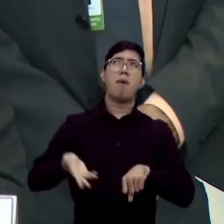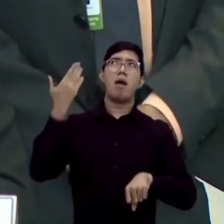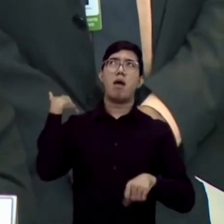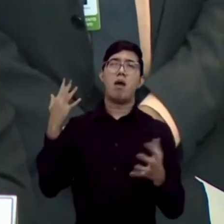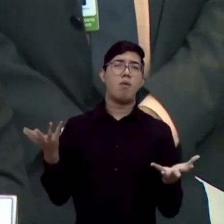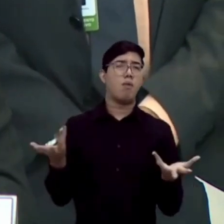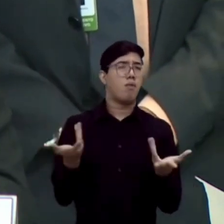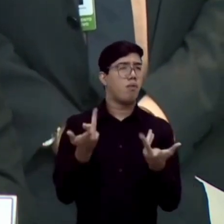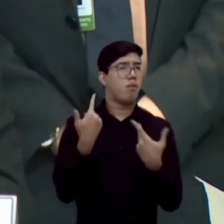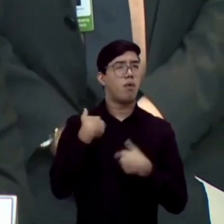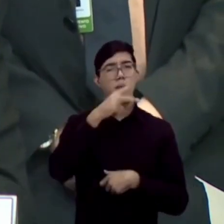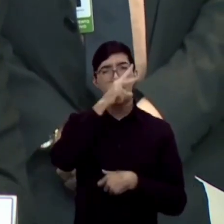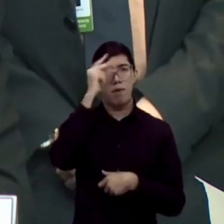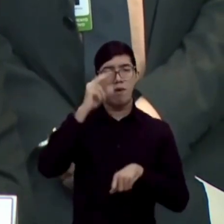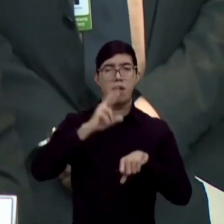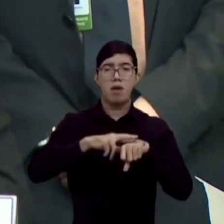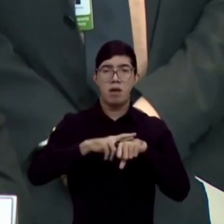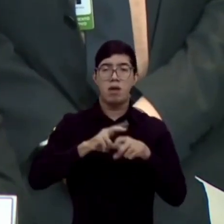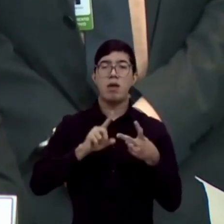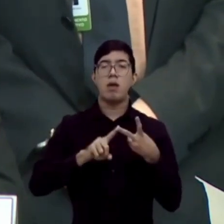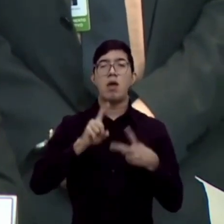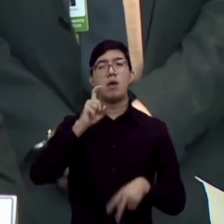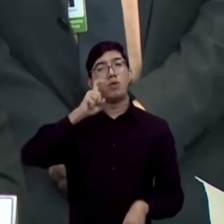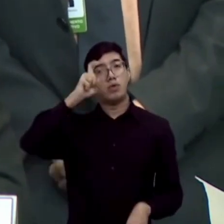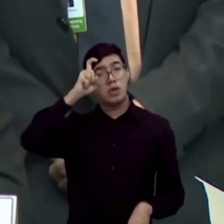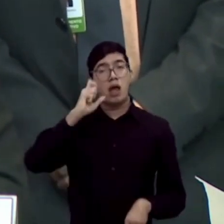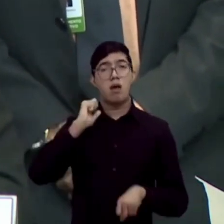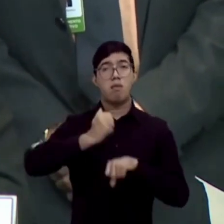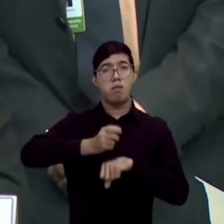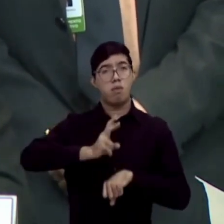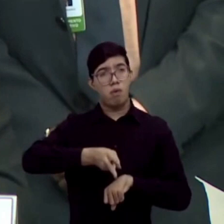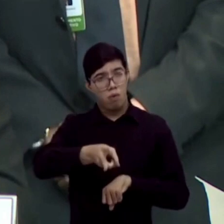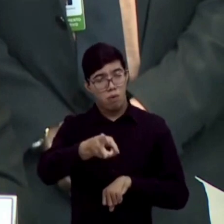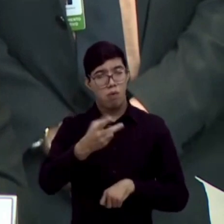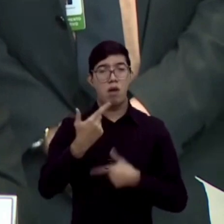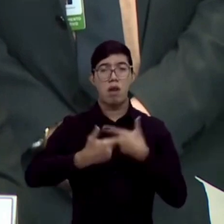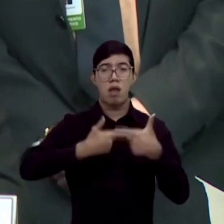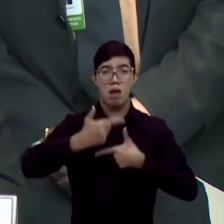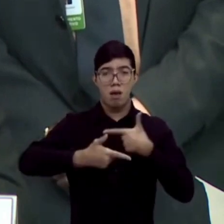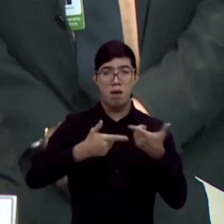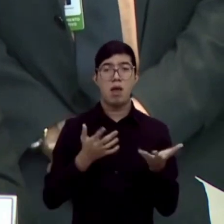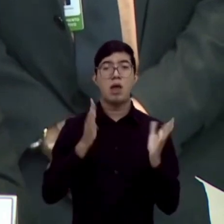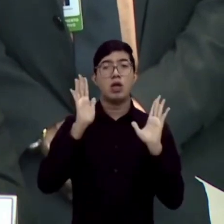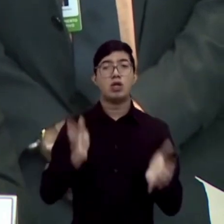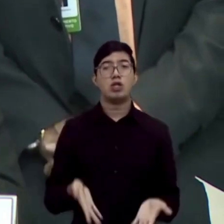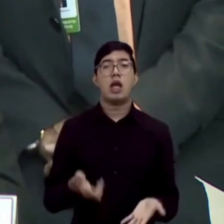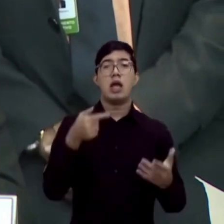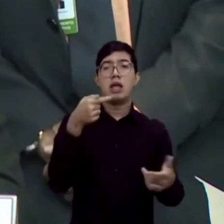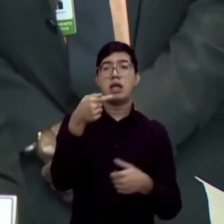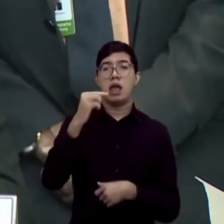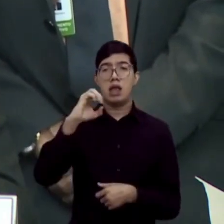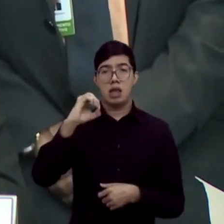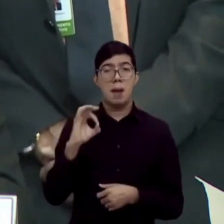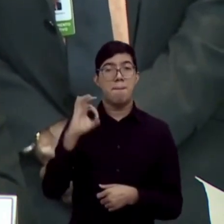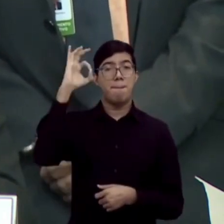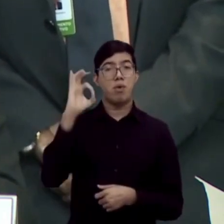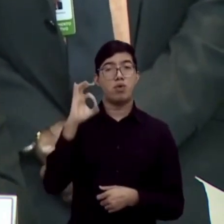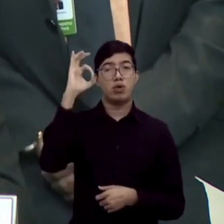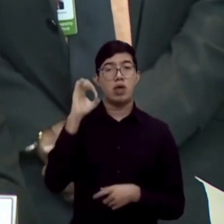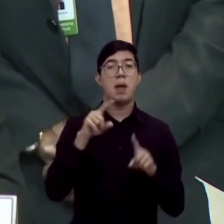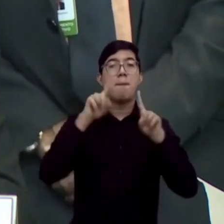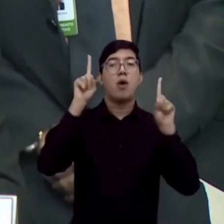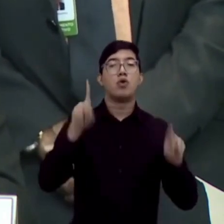cara, e o Sarto está continuando também um outro grande cara, já 70% do seu programa de governo já